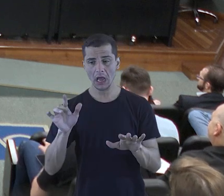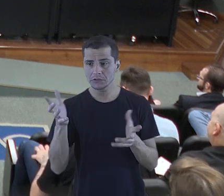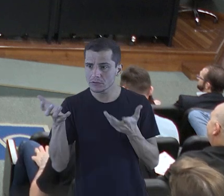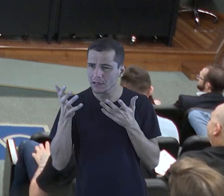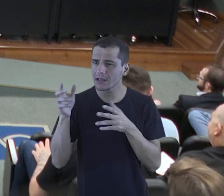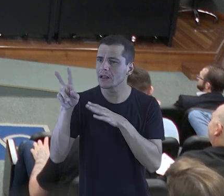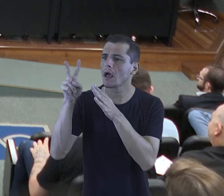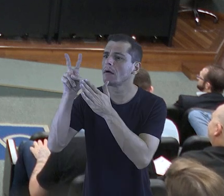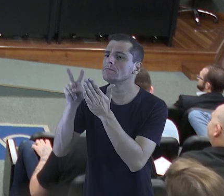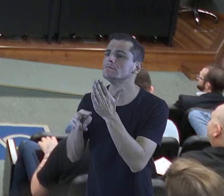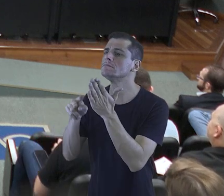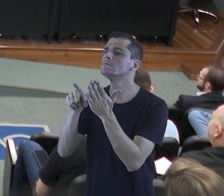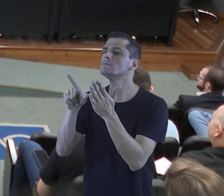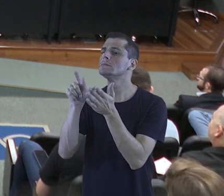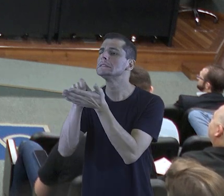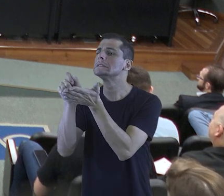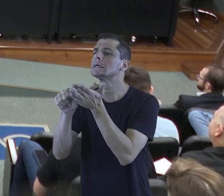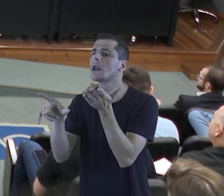Virei um asqueroso.